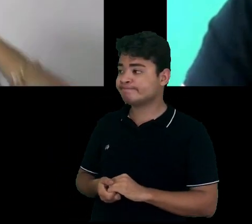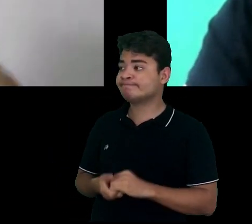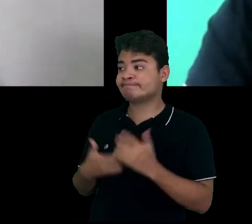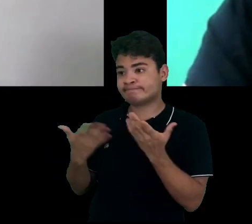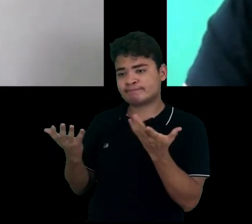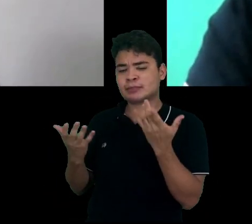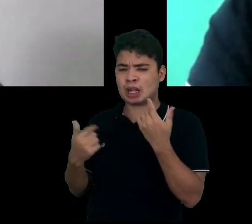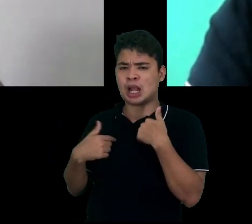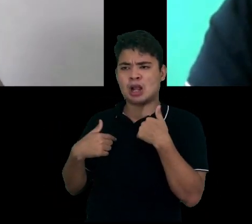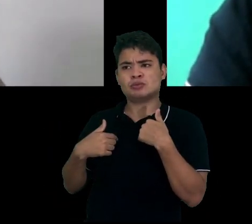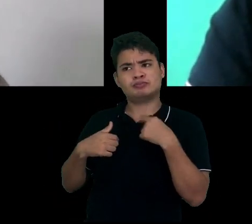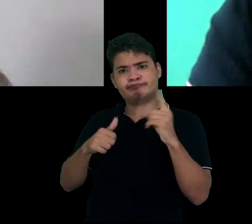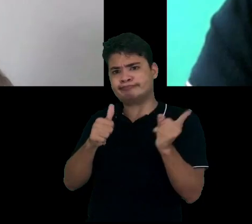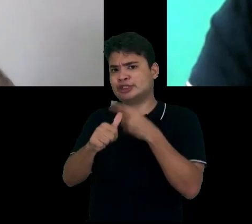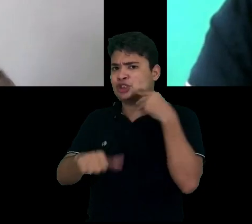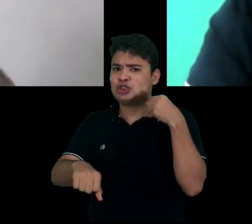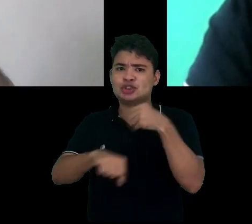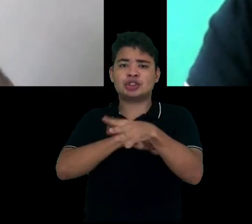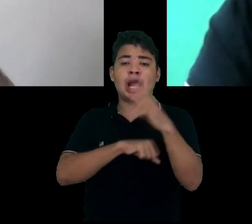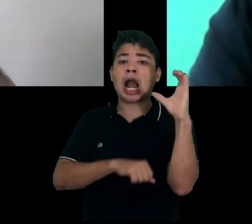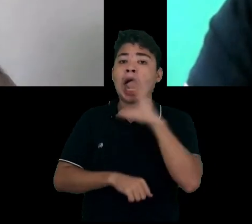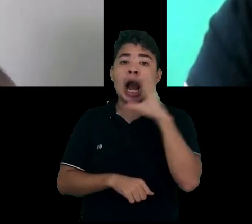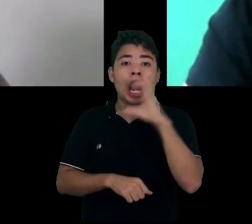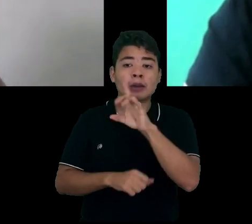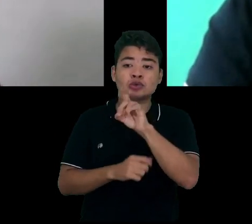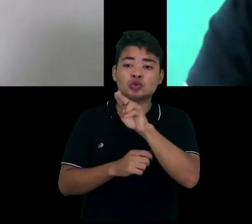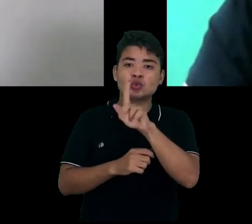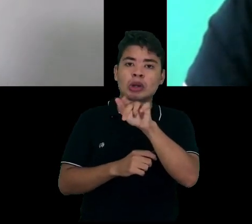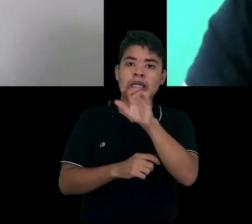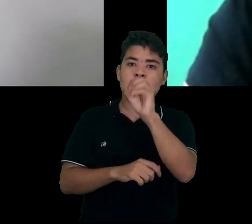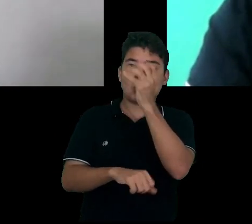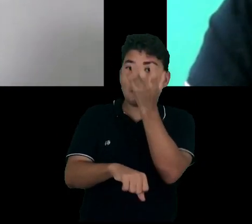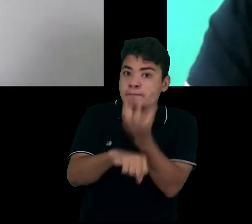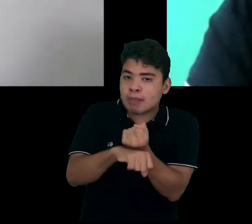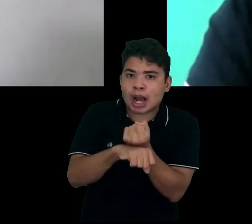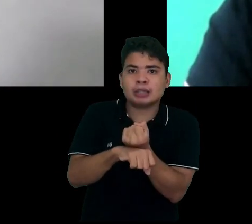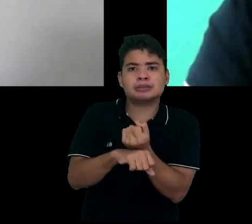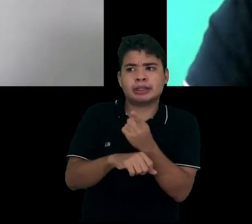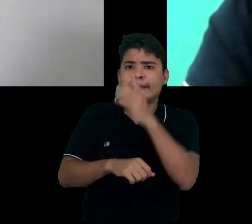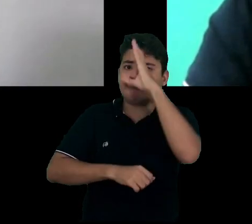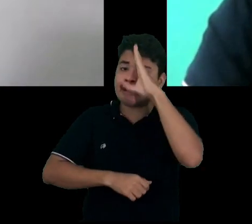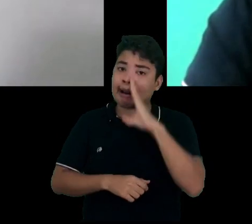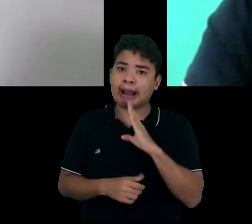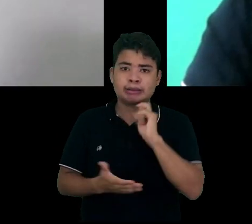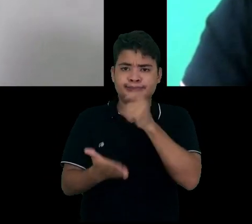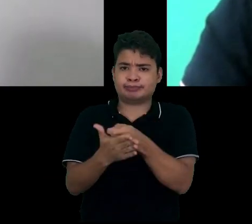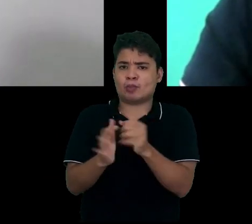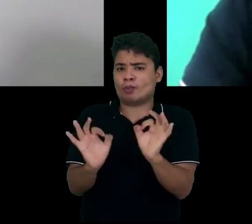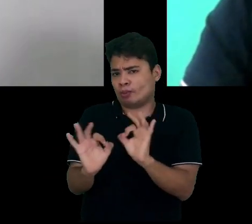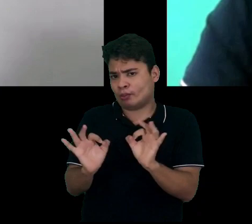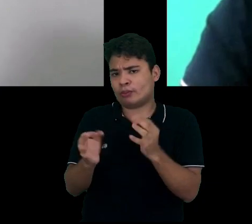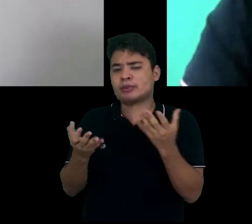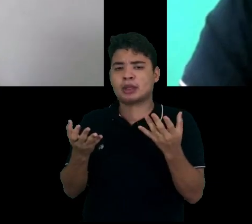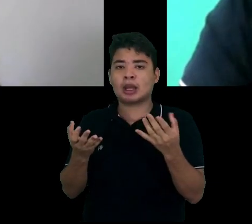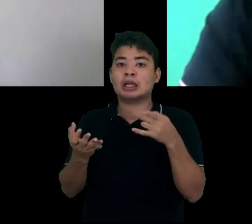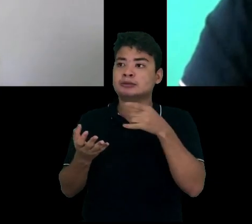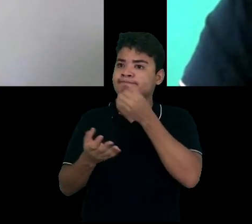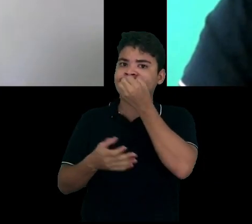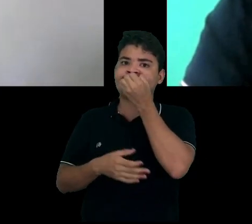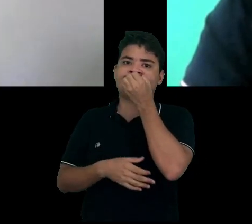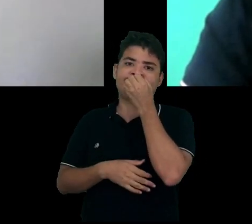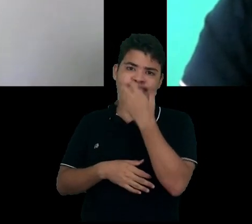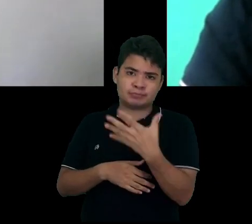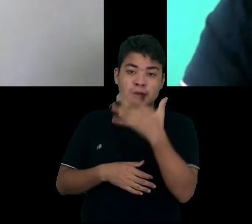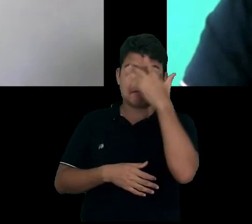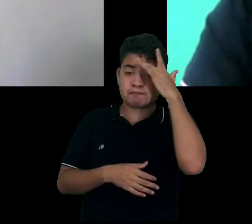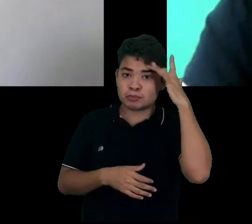De início, já baixa o Duolingo, rapidão, já baixa aí no celular, é de graça. E é muito Aí, bom para vantagem. quem